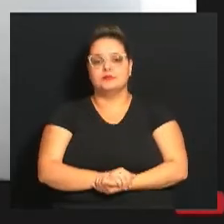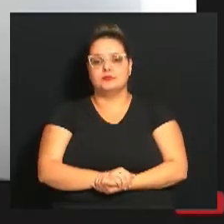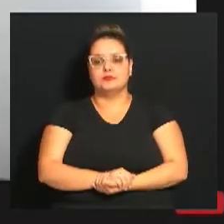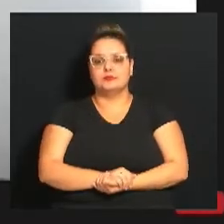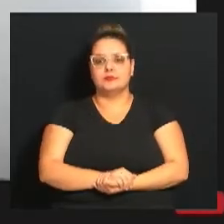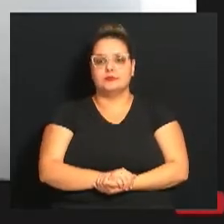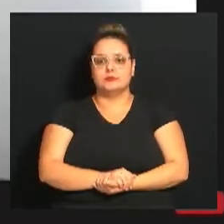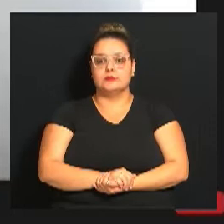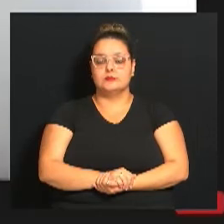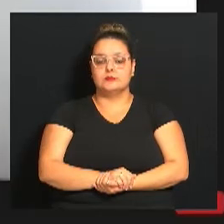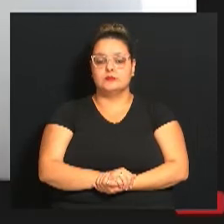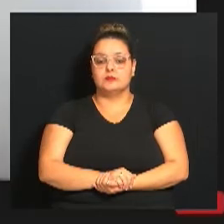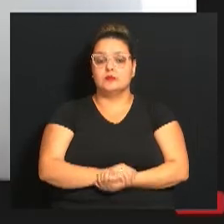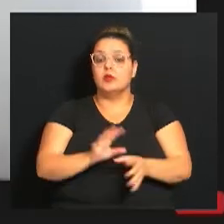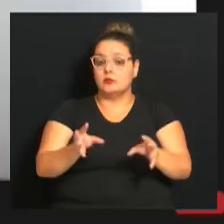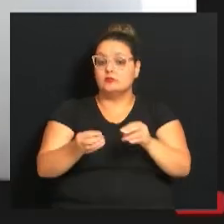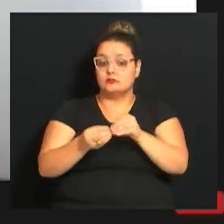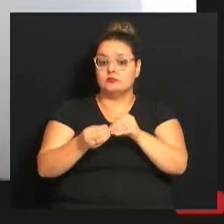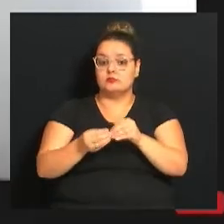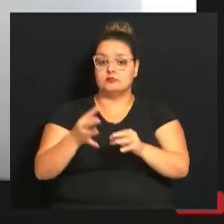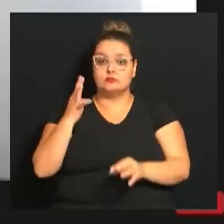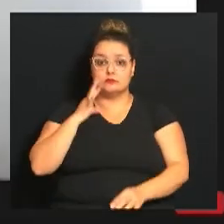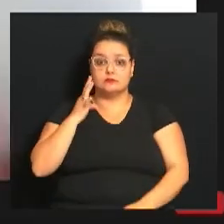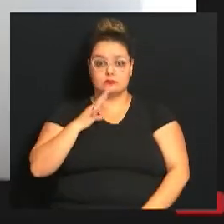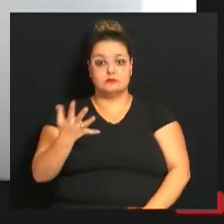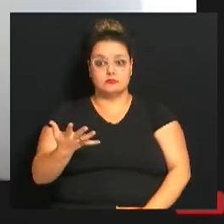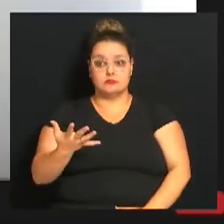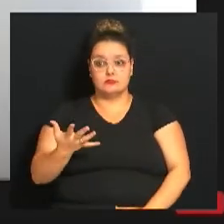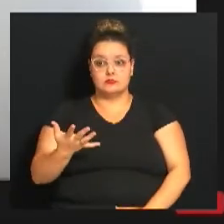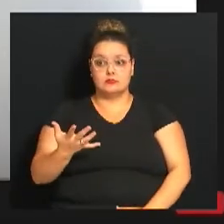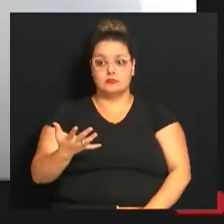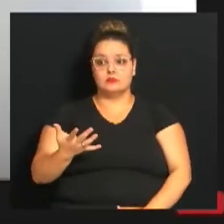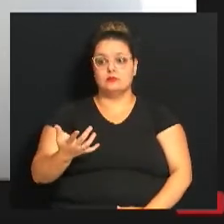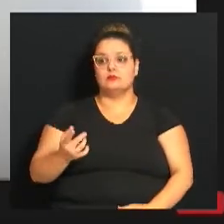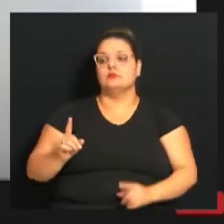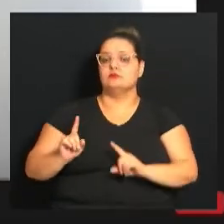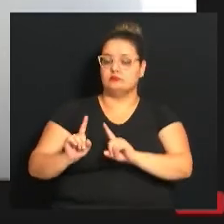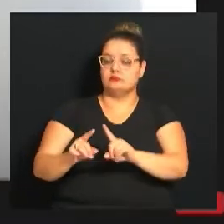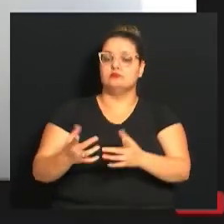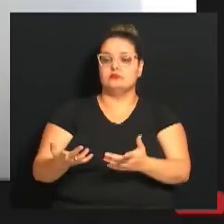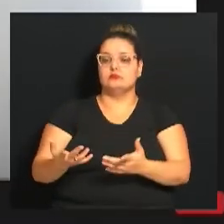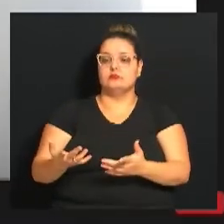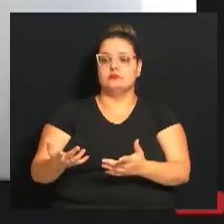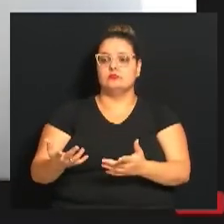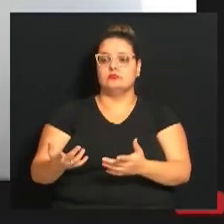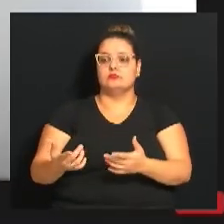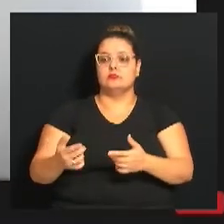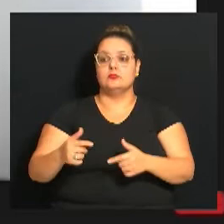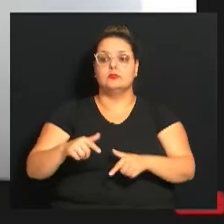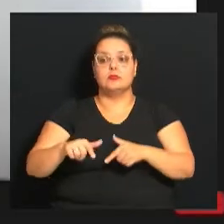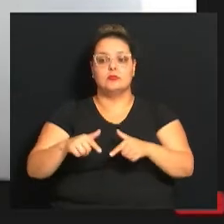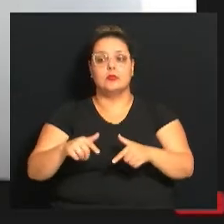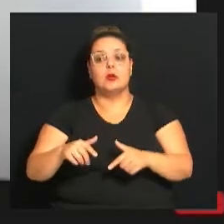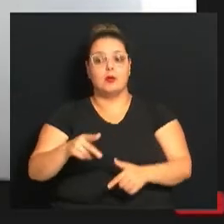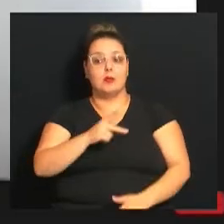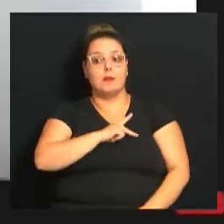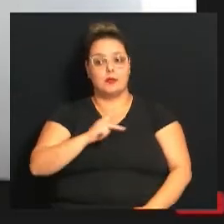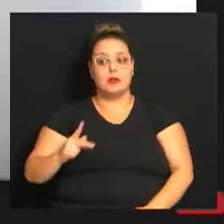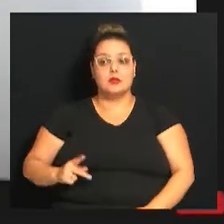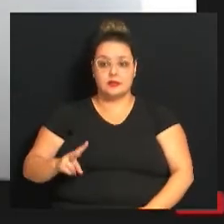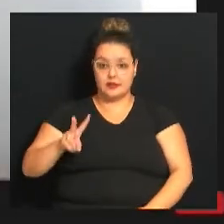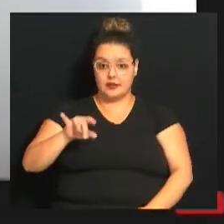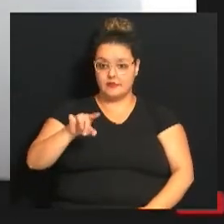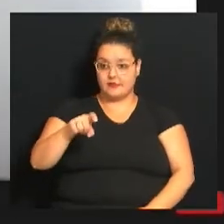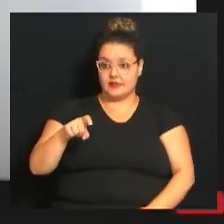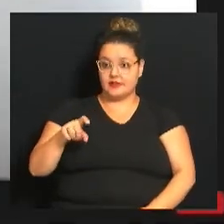muito bacana do Enor Paiana, que foi meu parceiro na Abril, no UOL, ele era o diretor de parceiros do UOL, hoje ele é o presidente da VIX TV no Brasil,